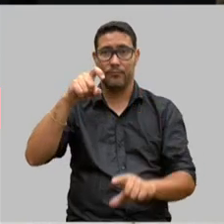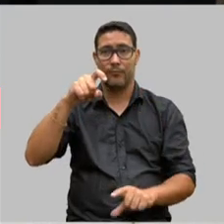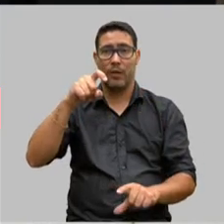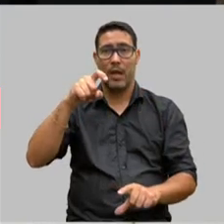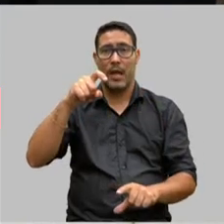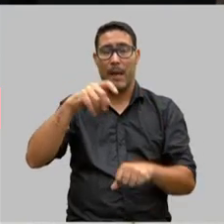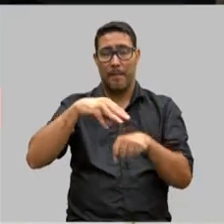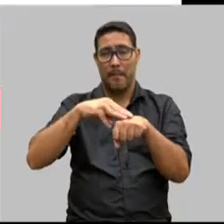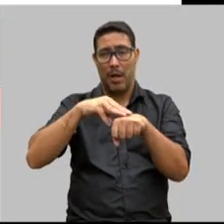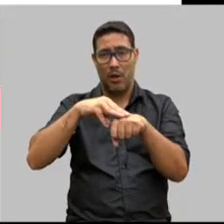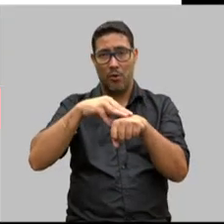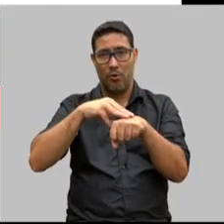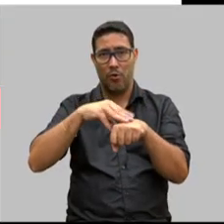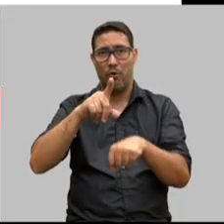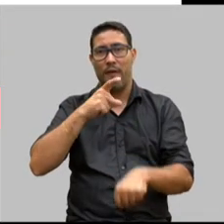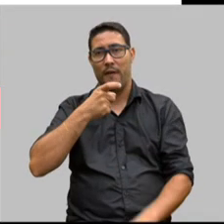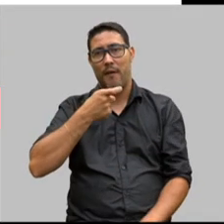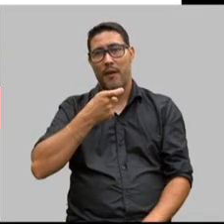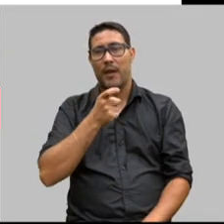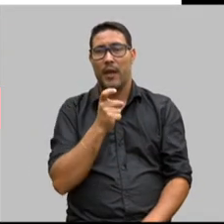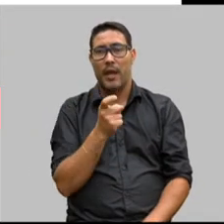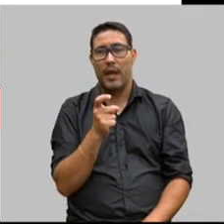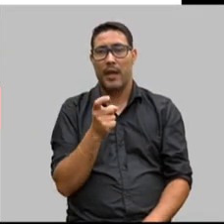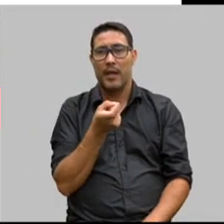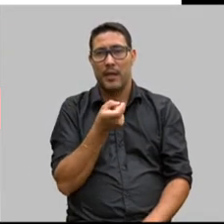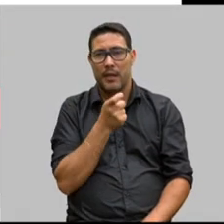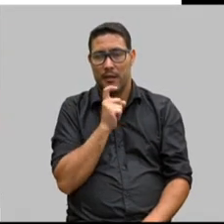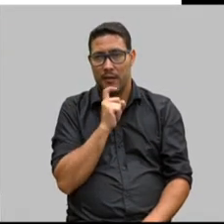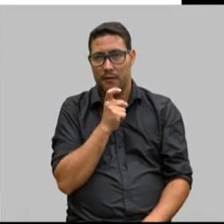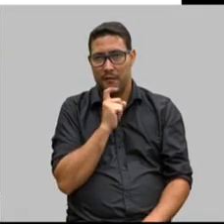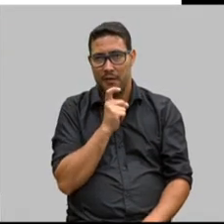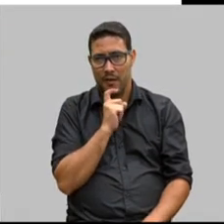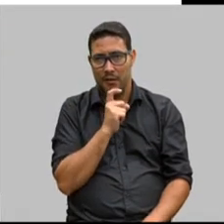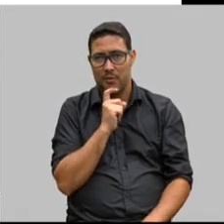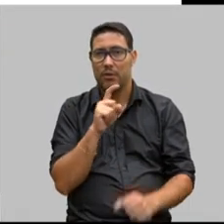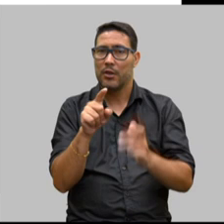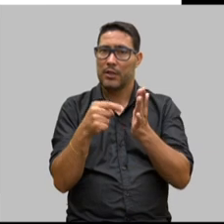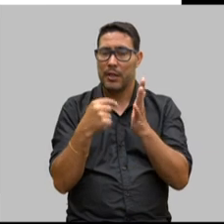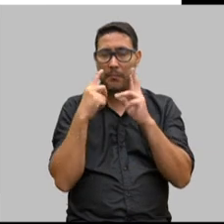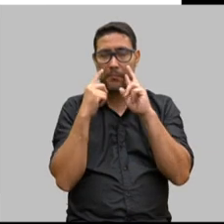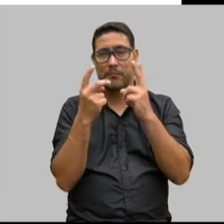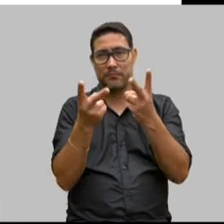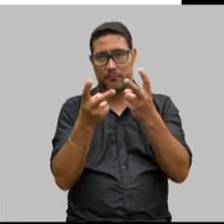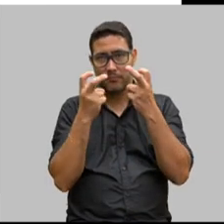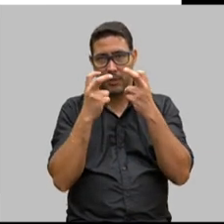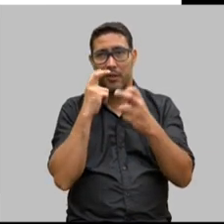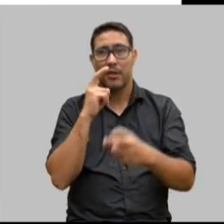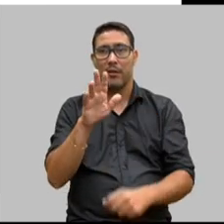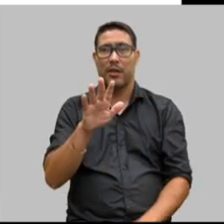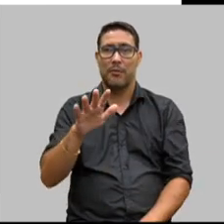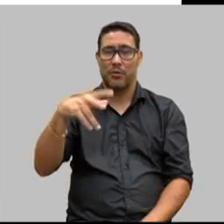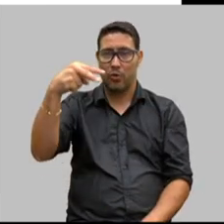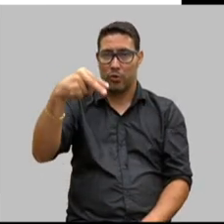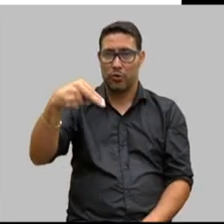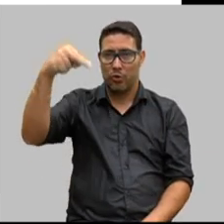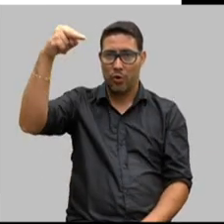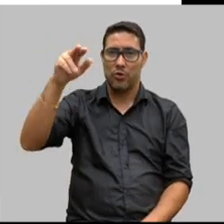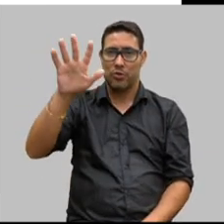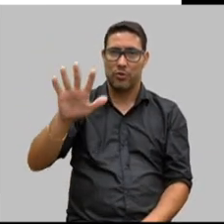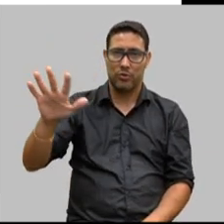inverno, vocês notam que o norte do estado tem clima árido no